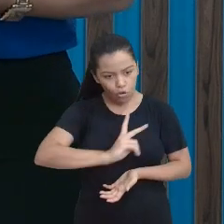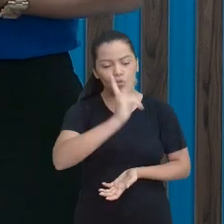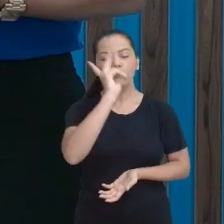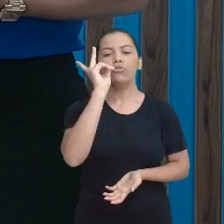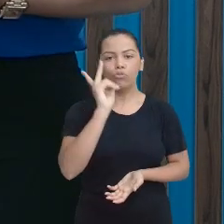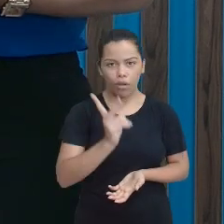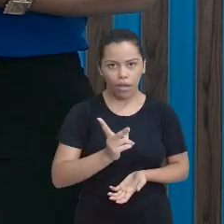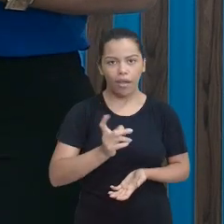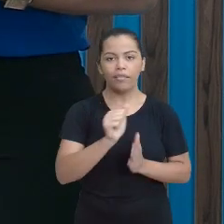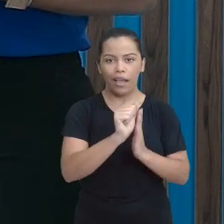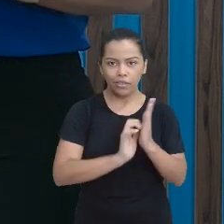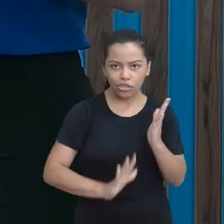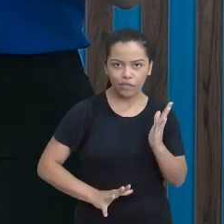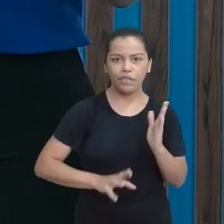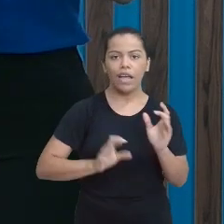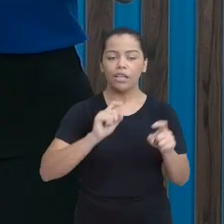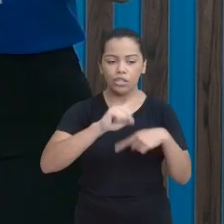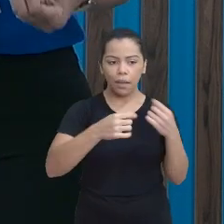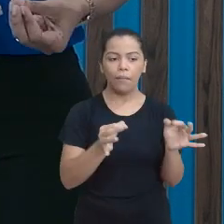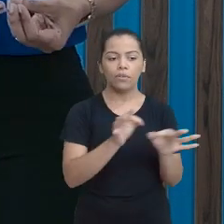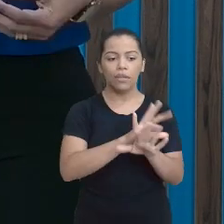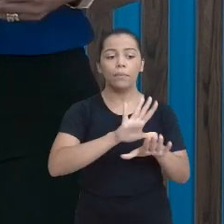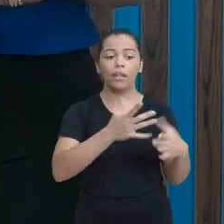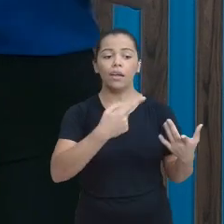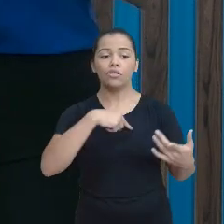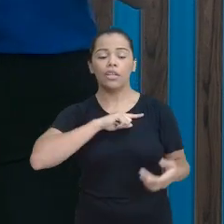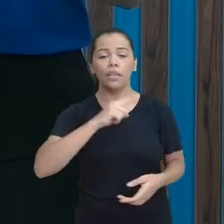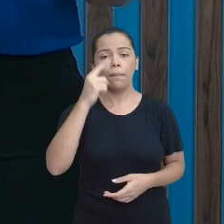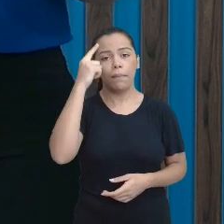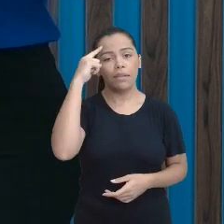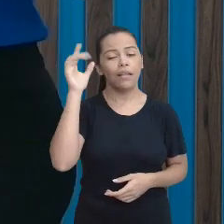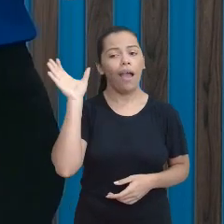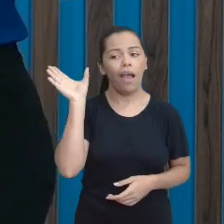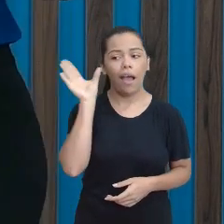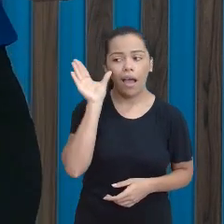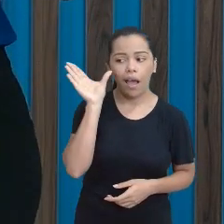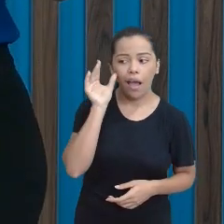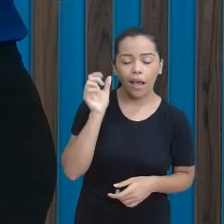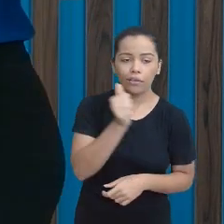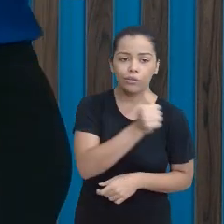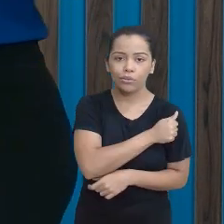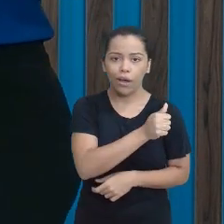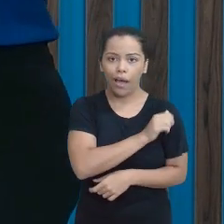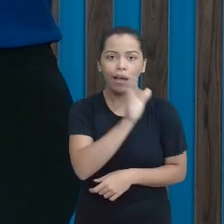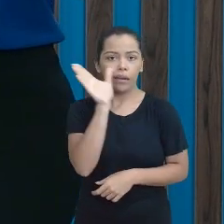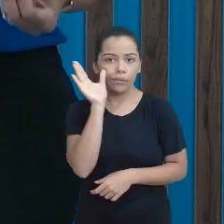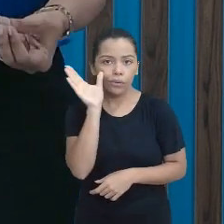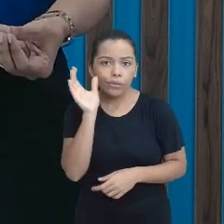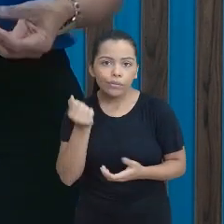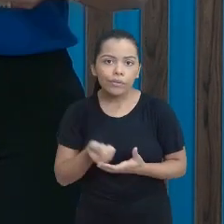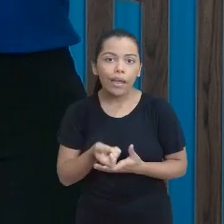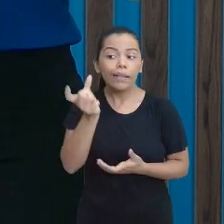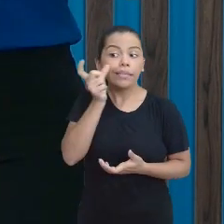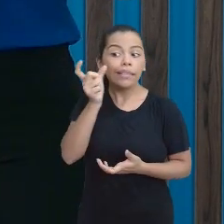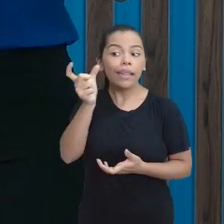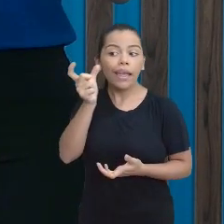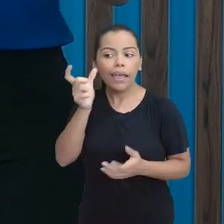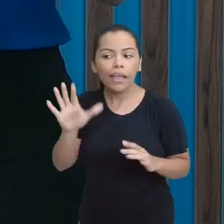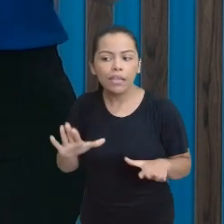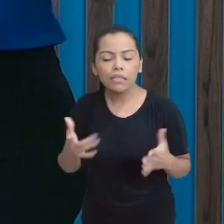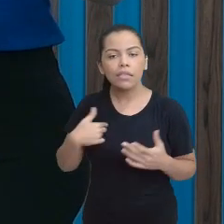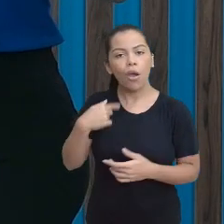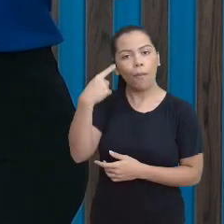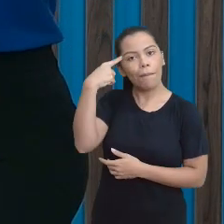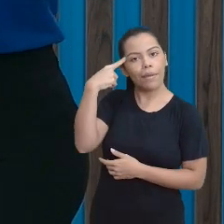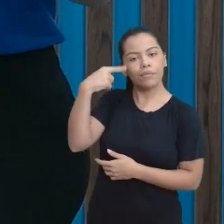concluir. Então, a gente pensa na curiosidade. Será que as atividades que eu estou propondo, as